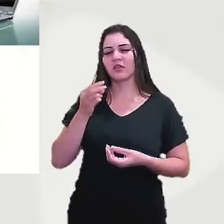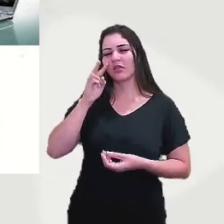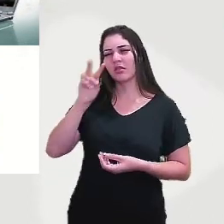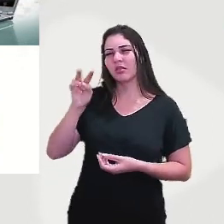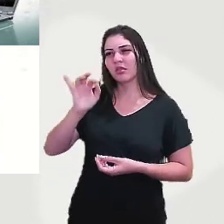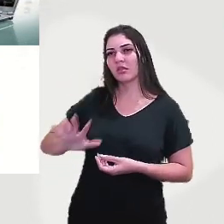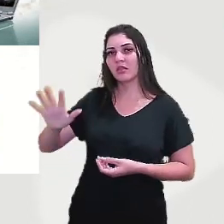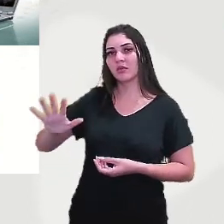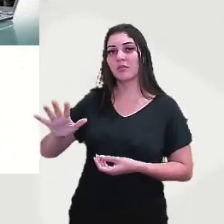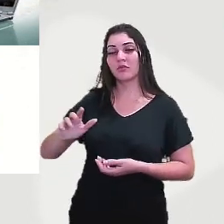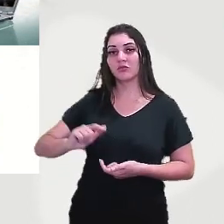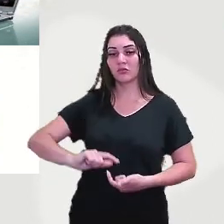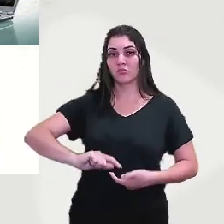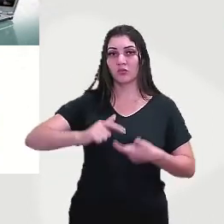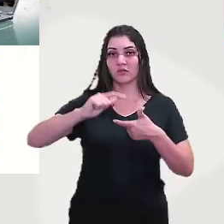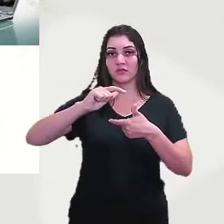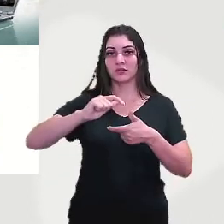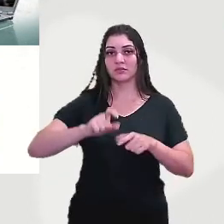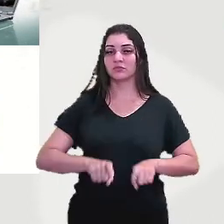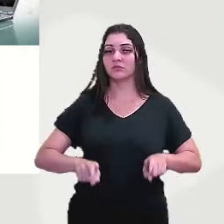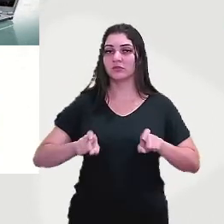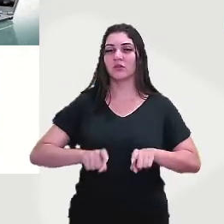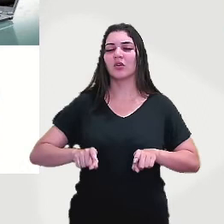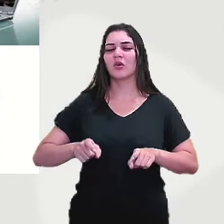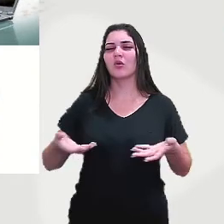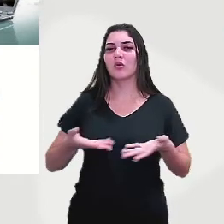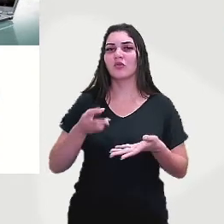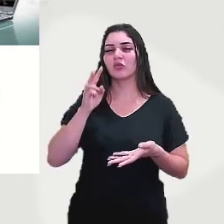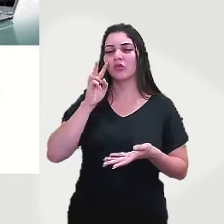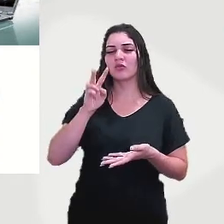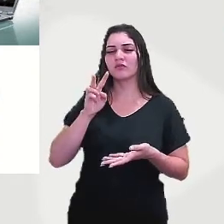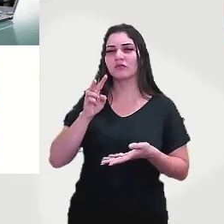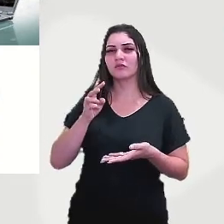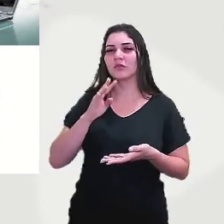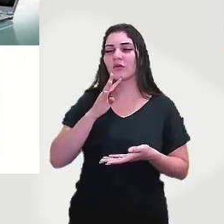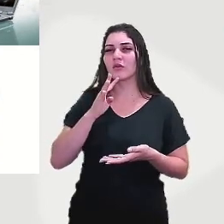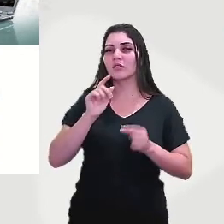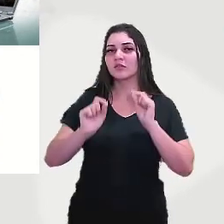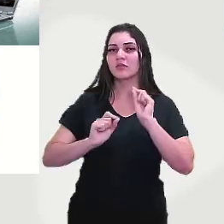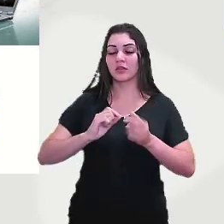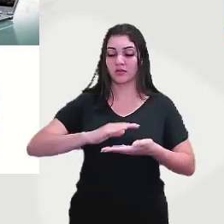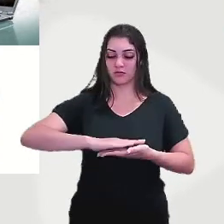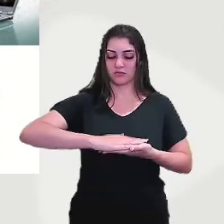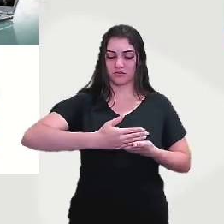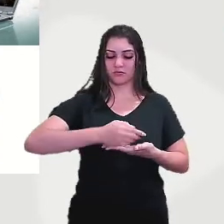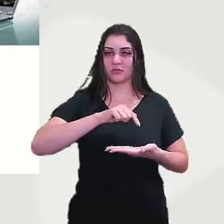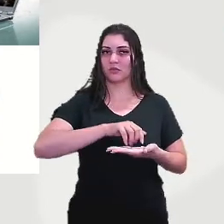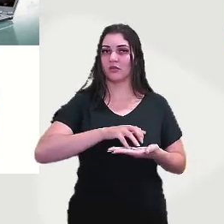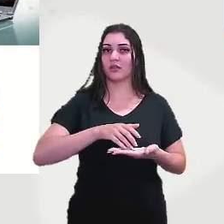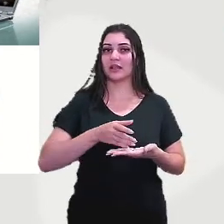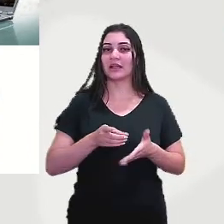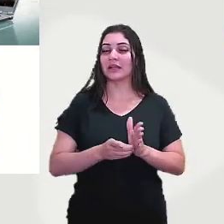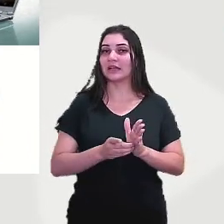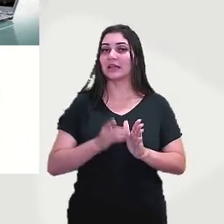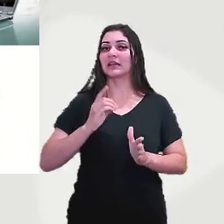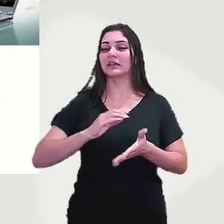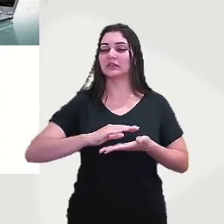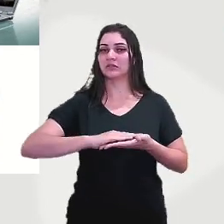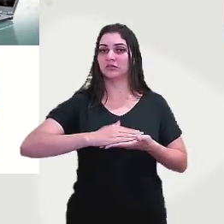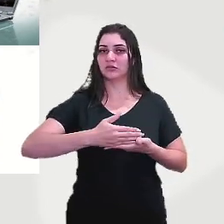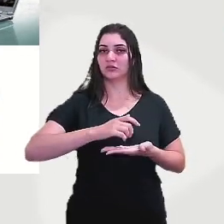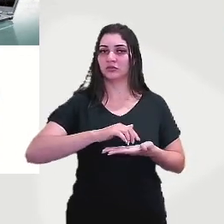os avanços dos computadores. Vocês hoje conhecem o quê? O notebook. Mas antes do notebook a gente utilizava esses modelos